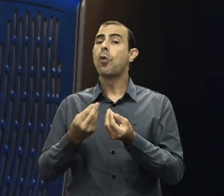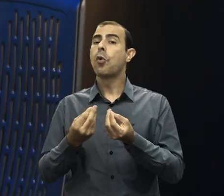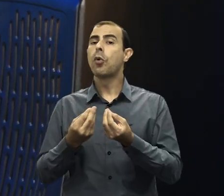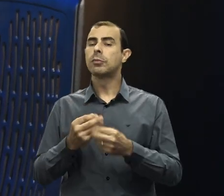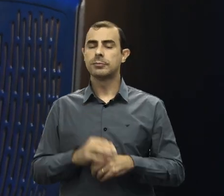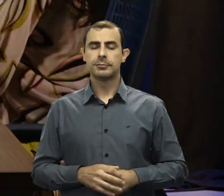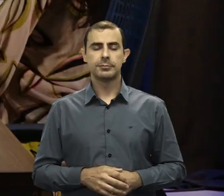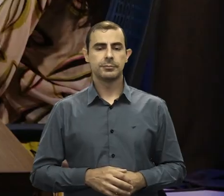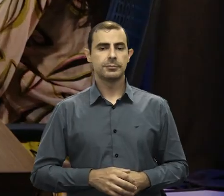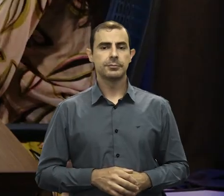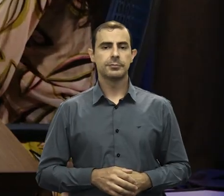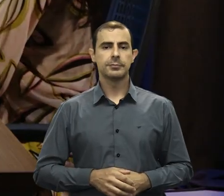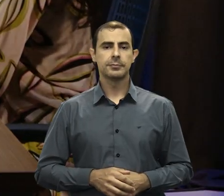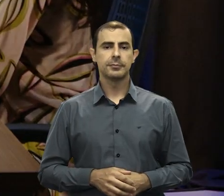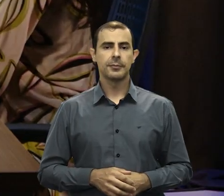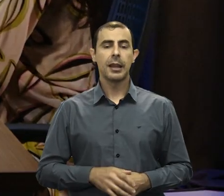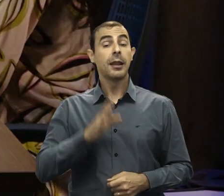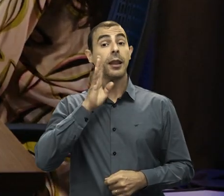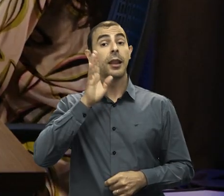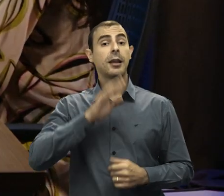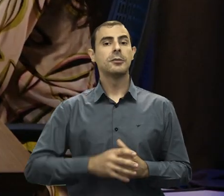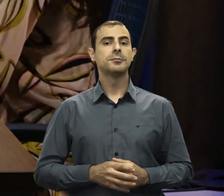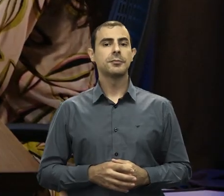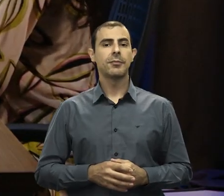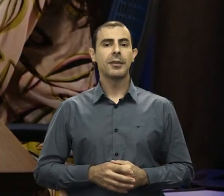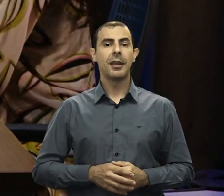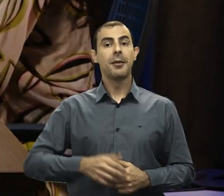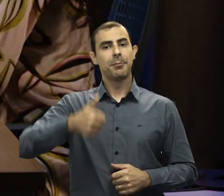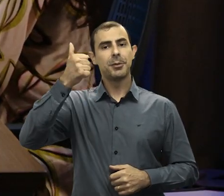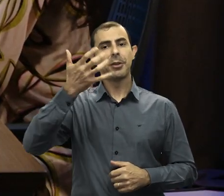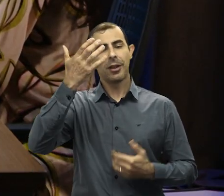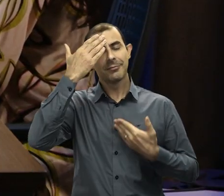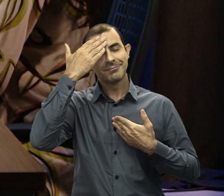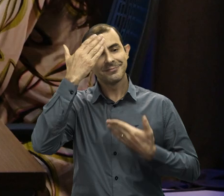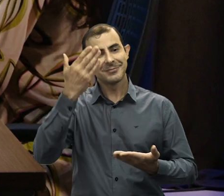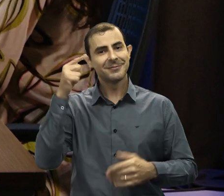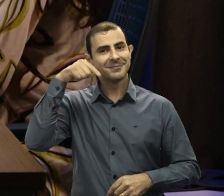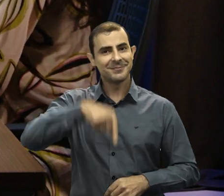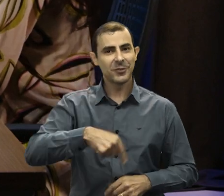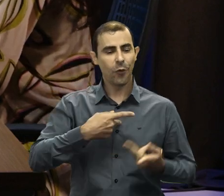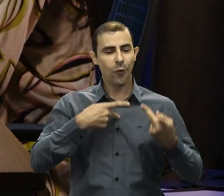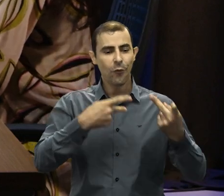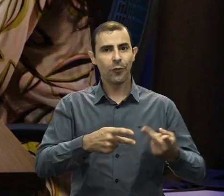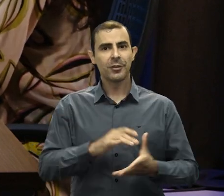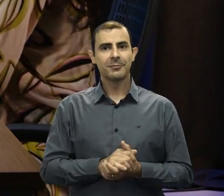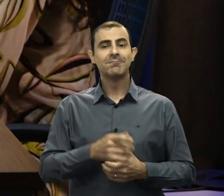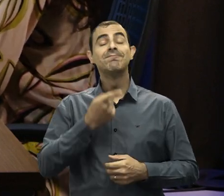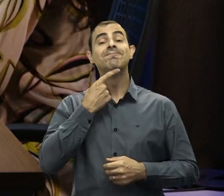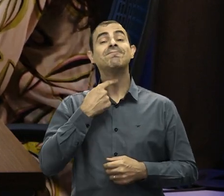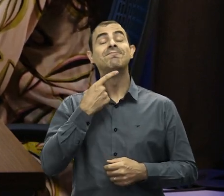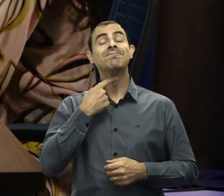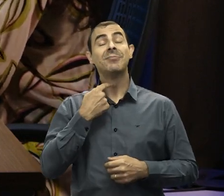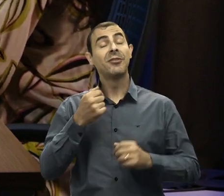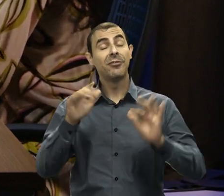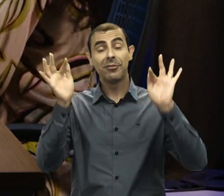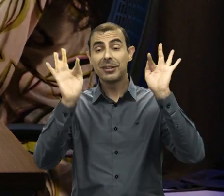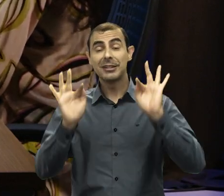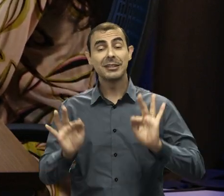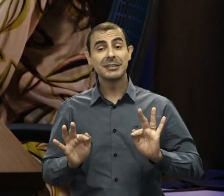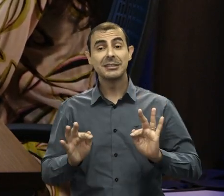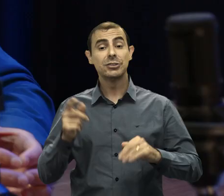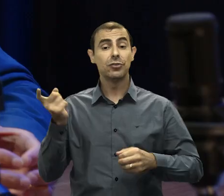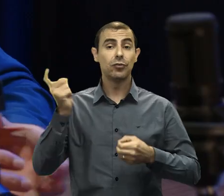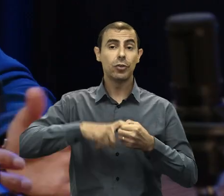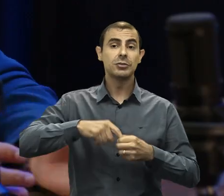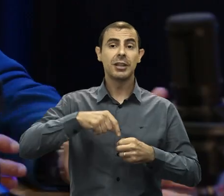estar aí acessando o seu mandato? Bom, legal. Primeiro, agradecer, né, o convite de poder estar aqui, né? Muito feliz de voltar à Câmara Municipal,